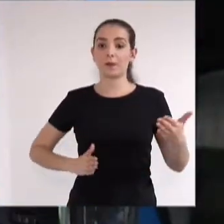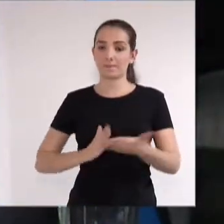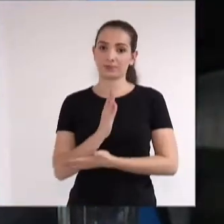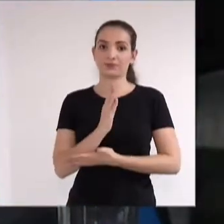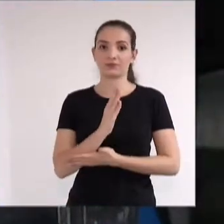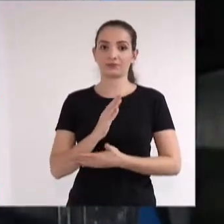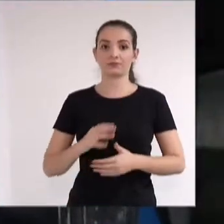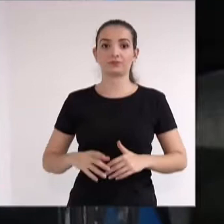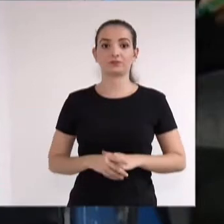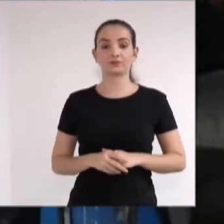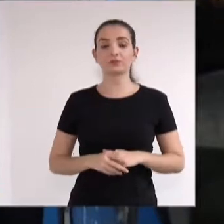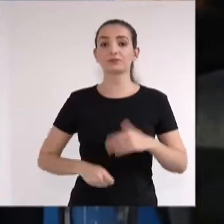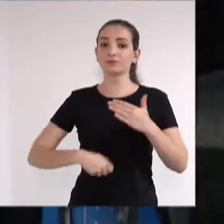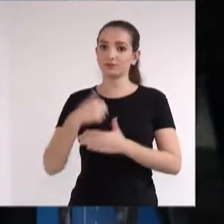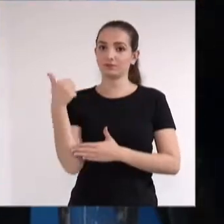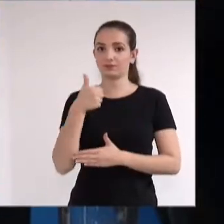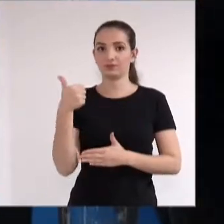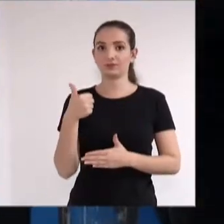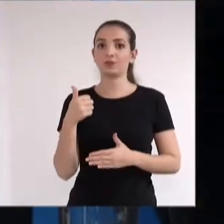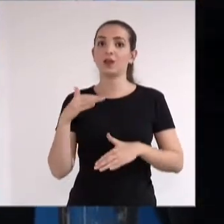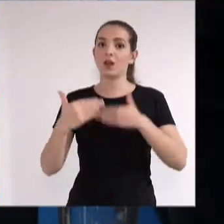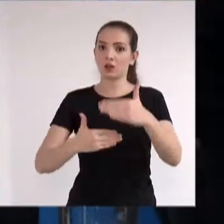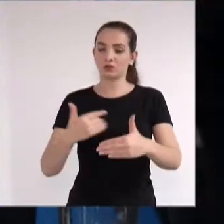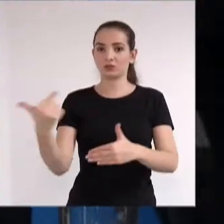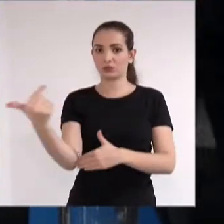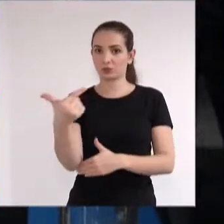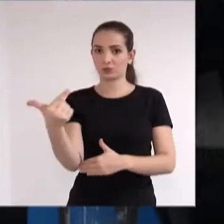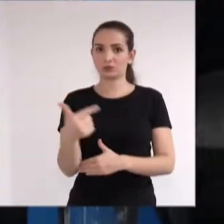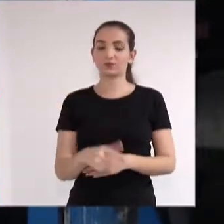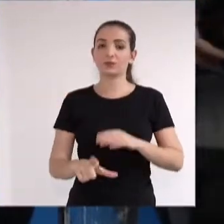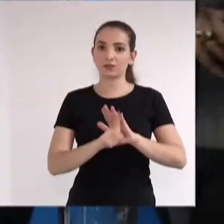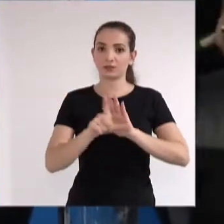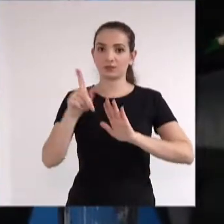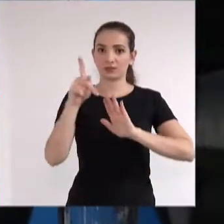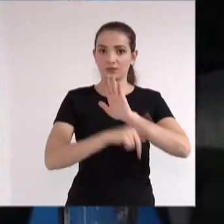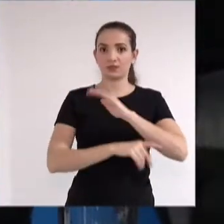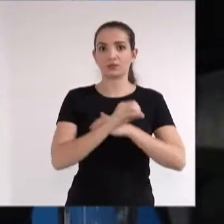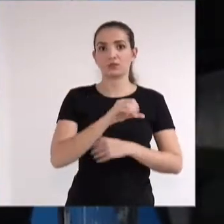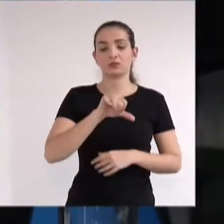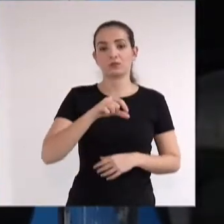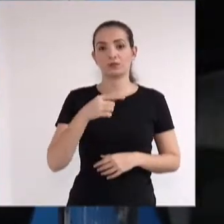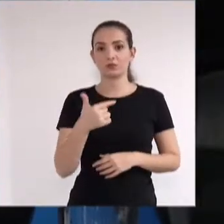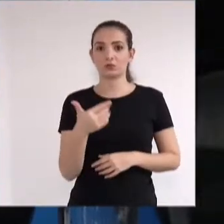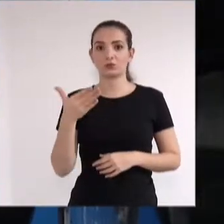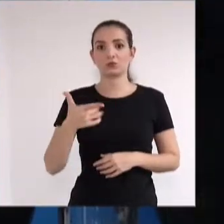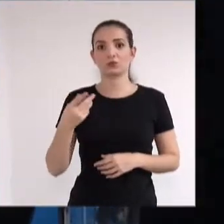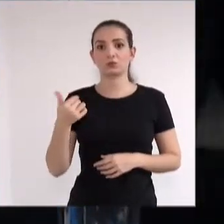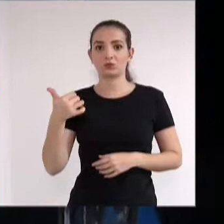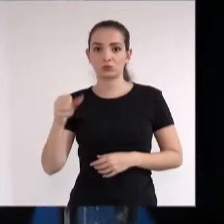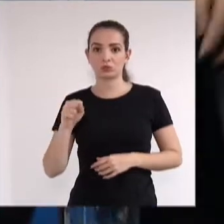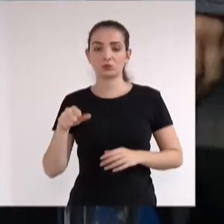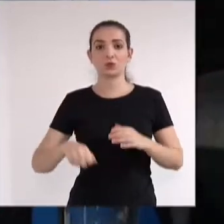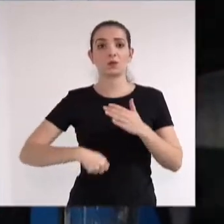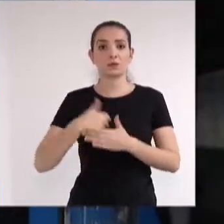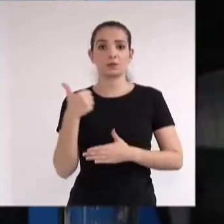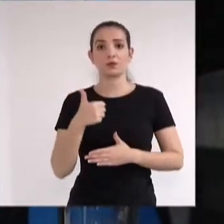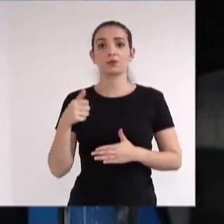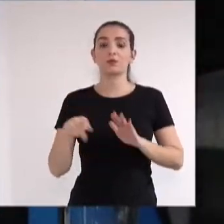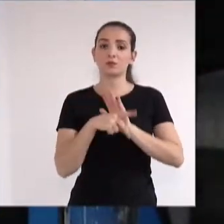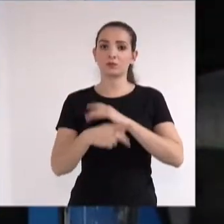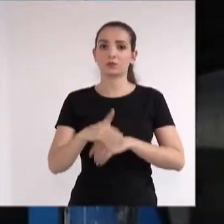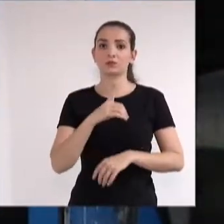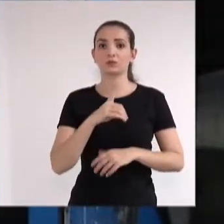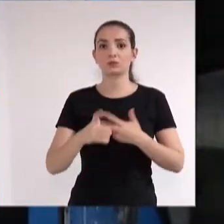Aprovado. Em primeira, vai a segunda. Projeto de Lei 093/2018, em primeira, de autoria do